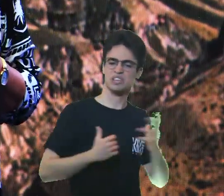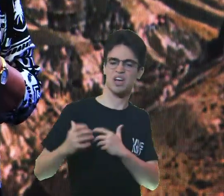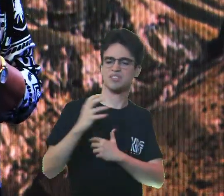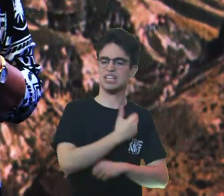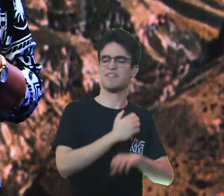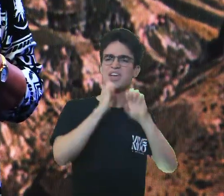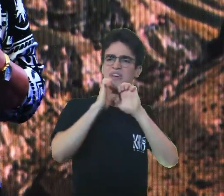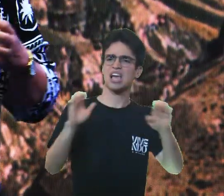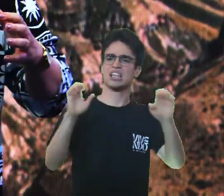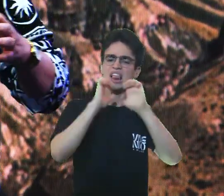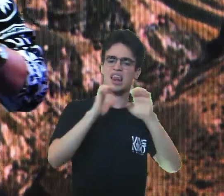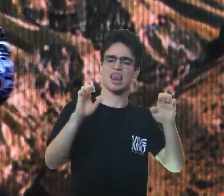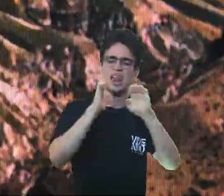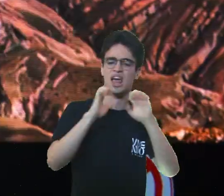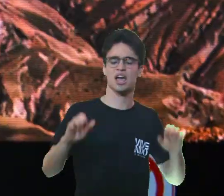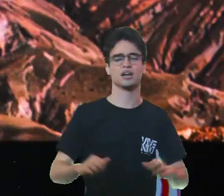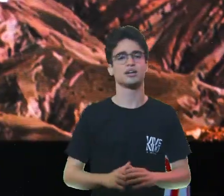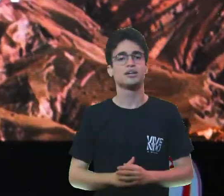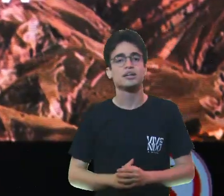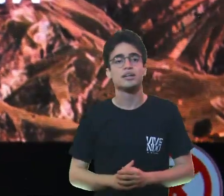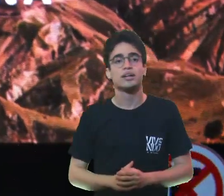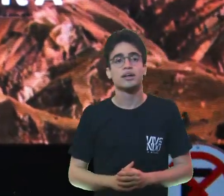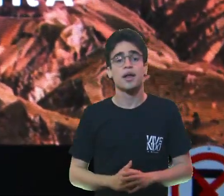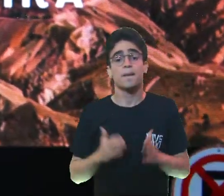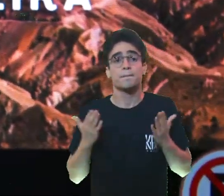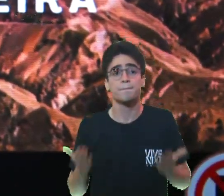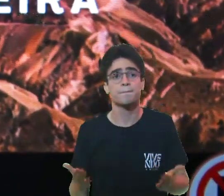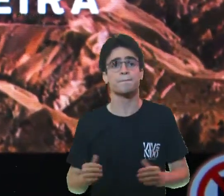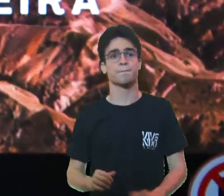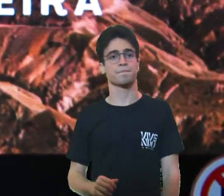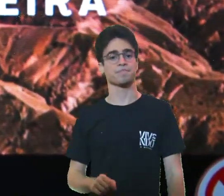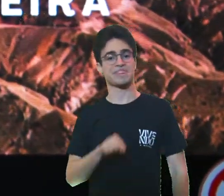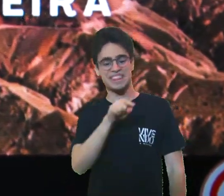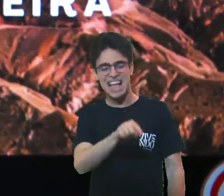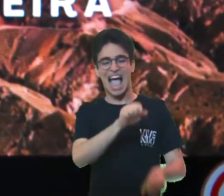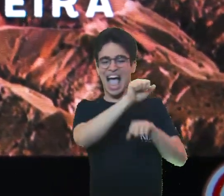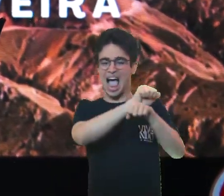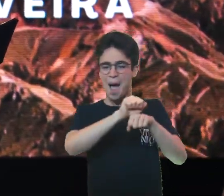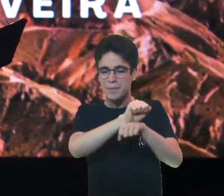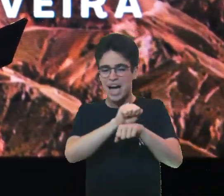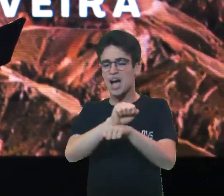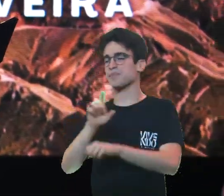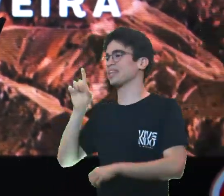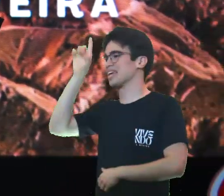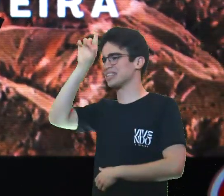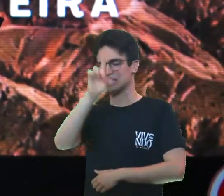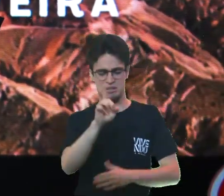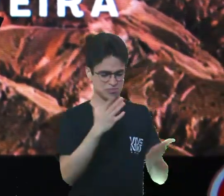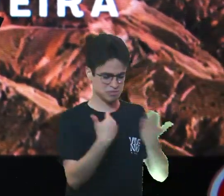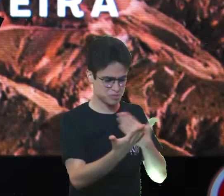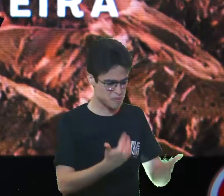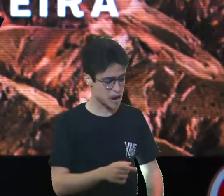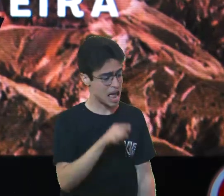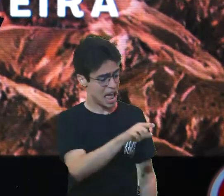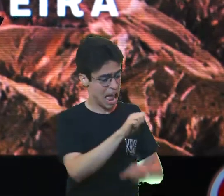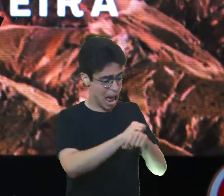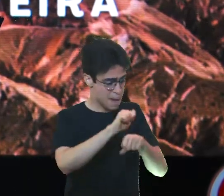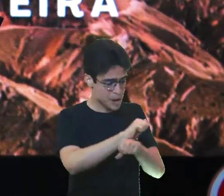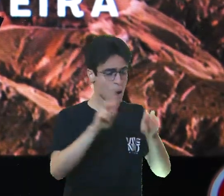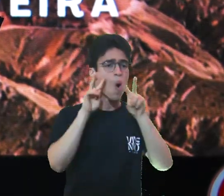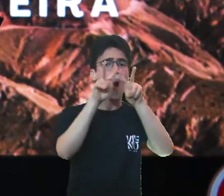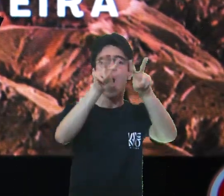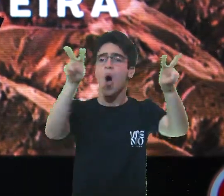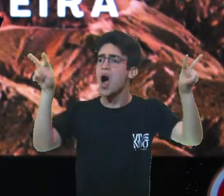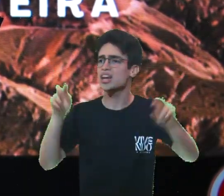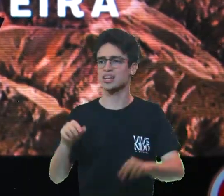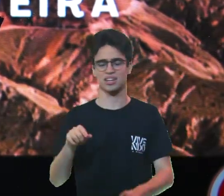colheita. O diálogo de Deus com Abraão continua. Ergue os olhos, Abraão. Recebe